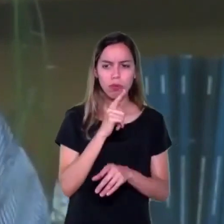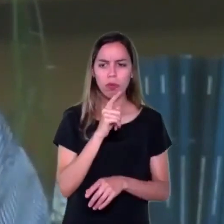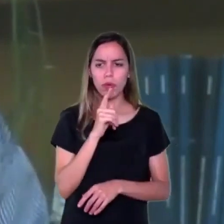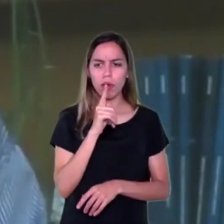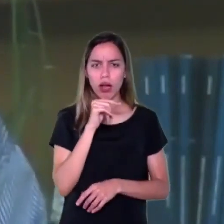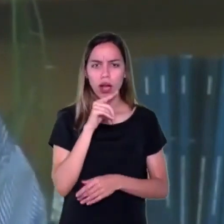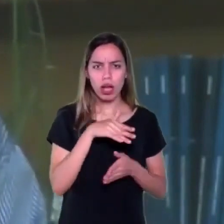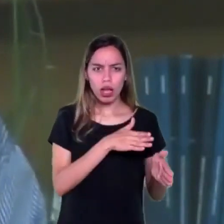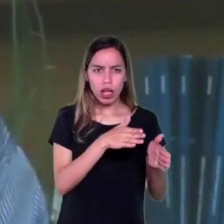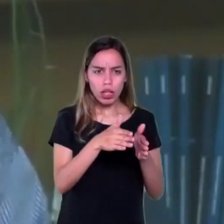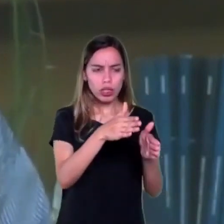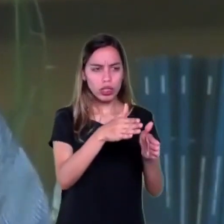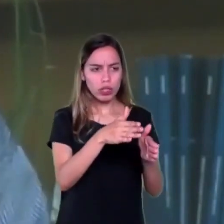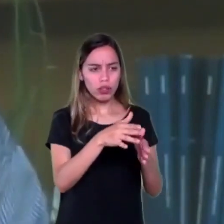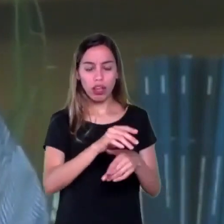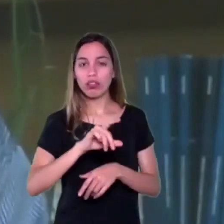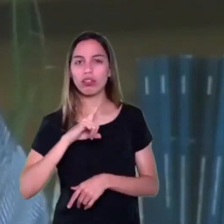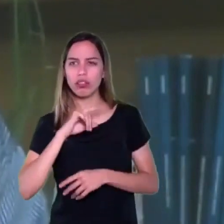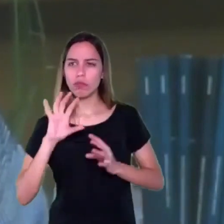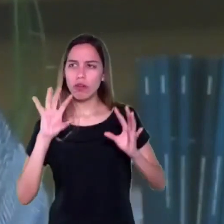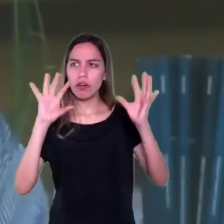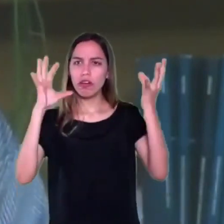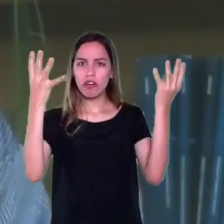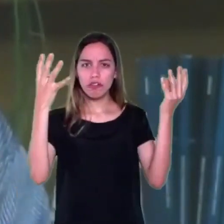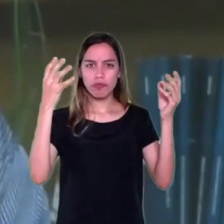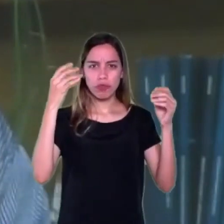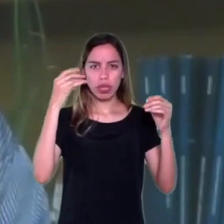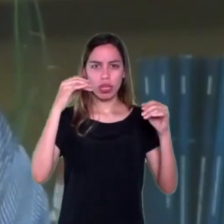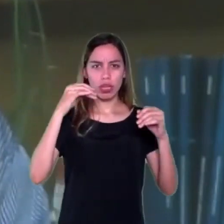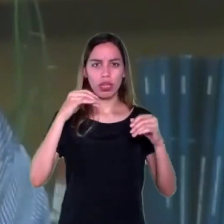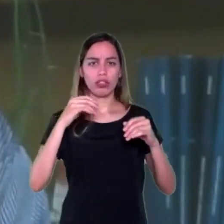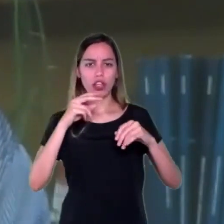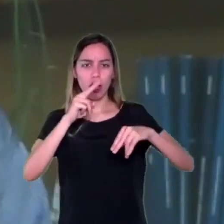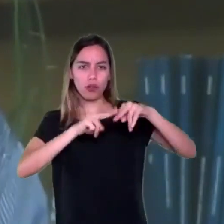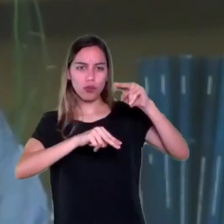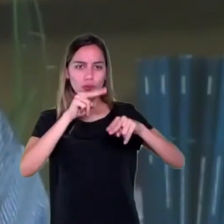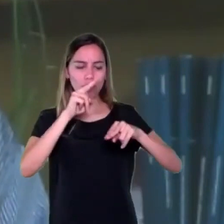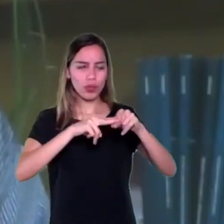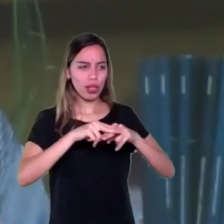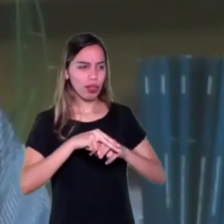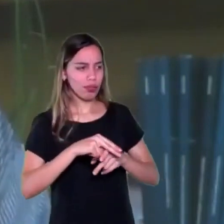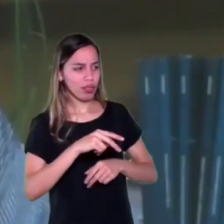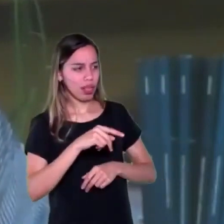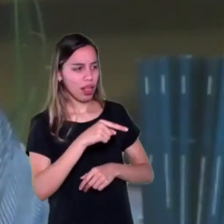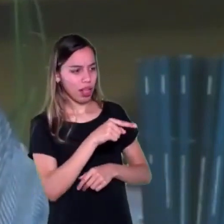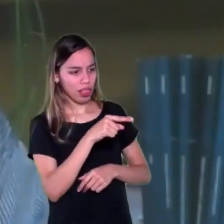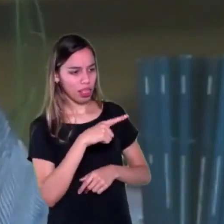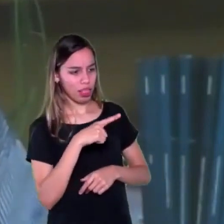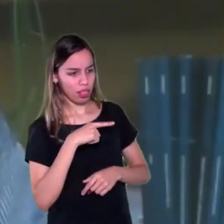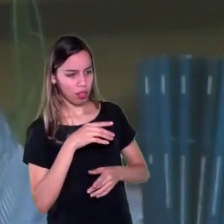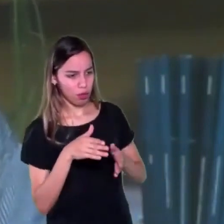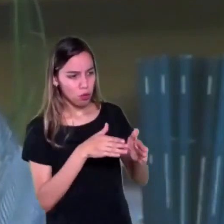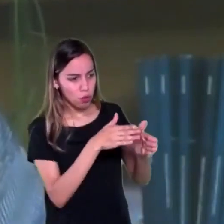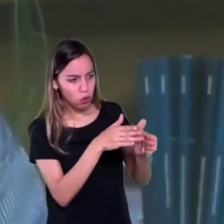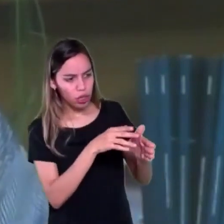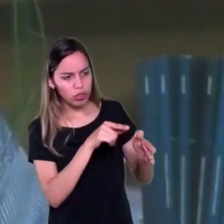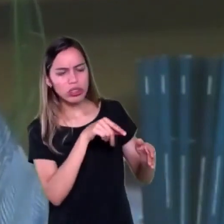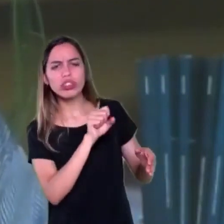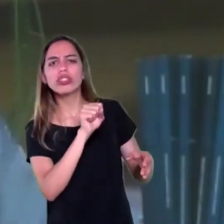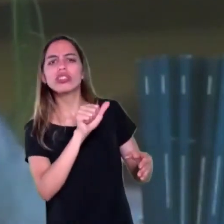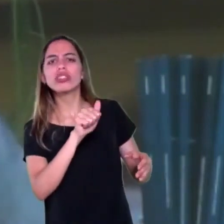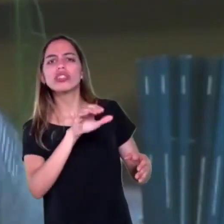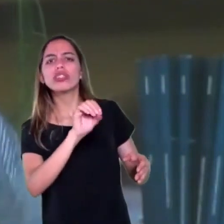festas juninas em todo o país, então chamou-se São João. E a visão que se